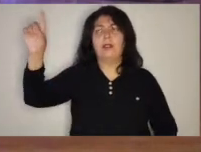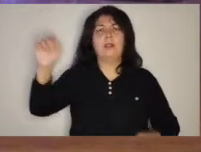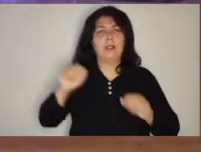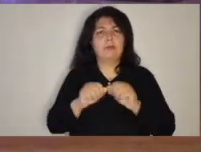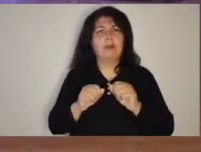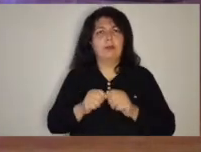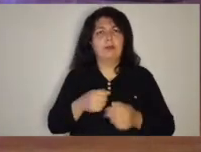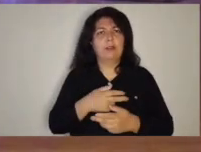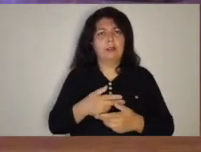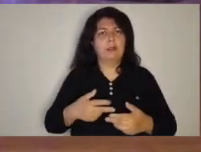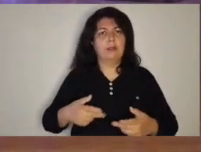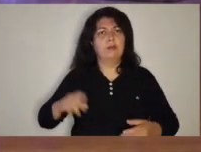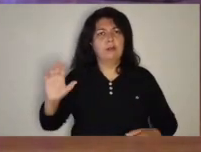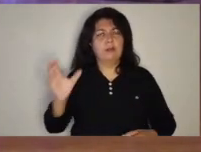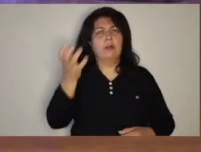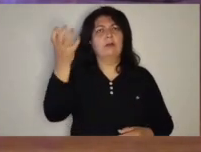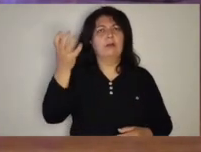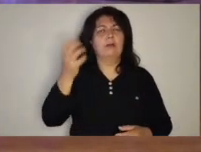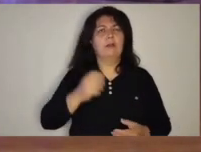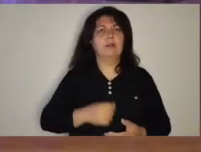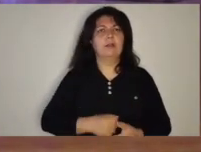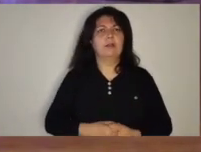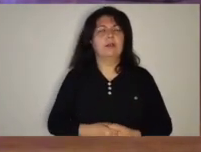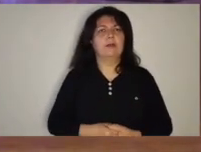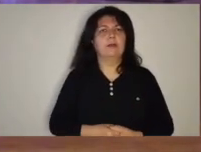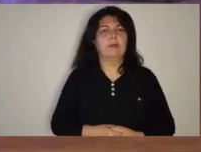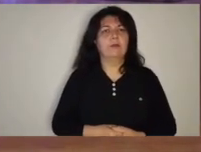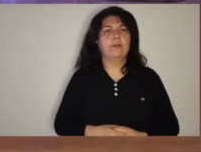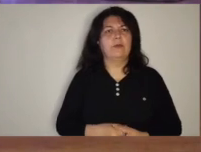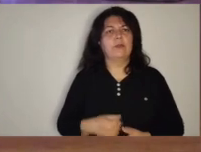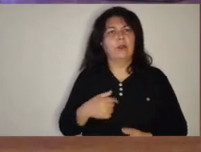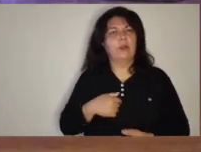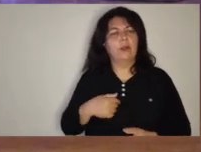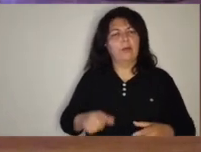entrega o seu caminho ao Senhor, confia nele e o mais Ele fará.